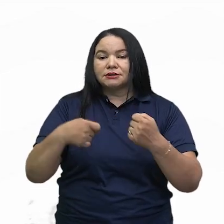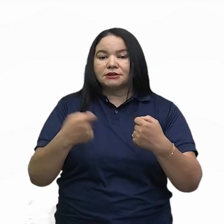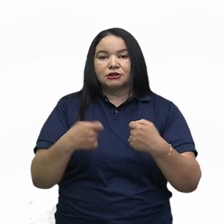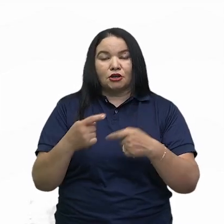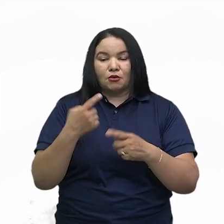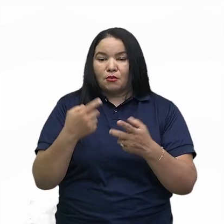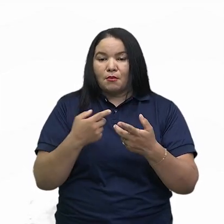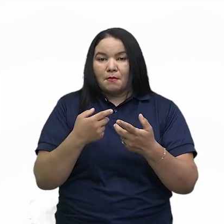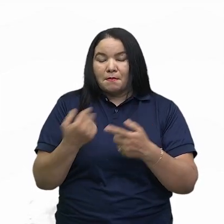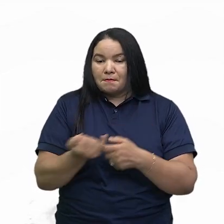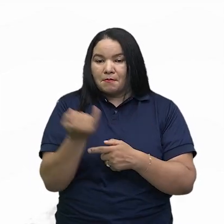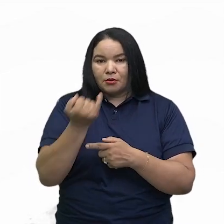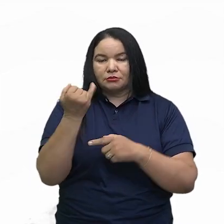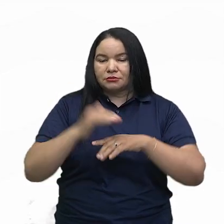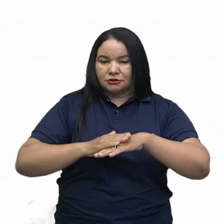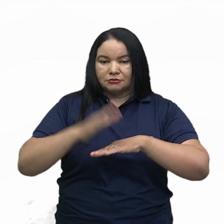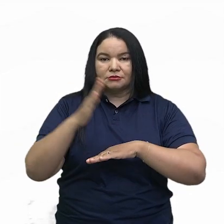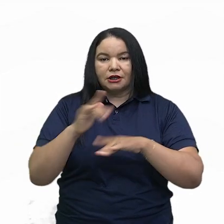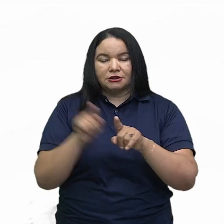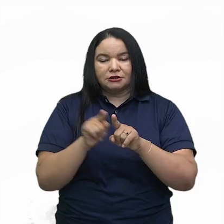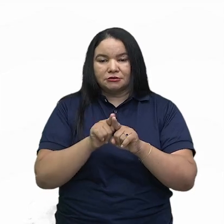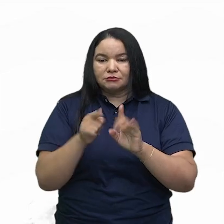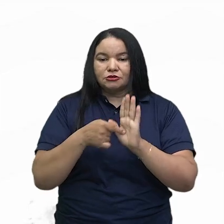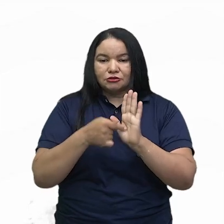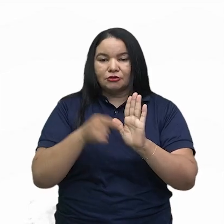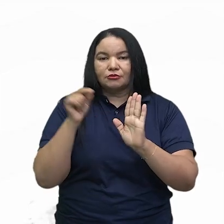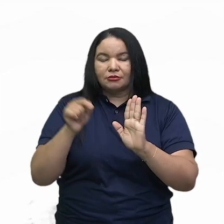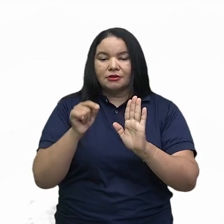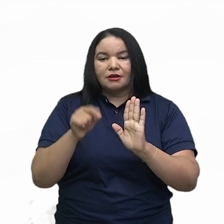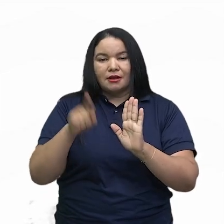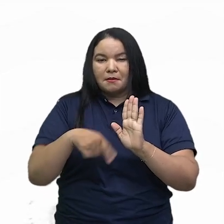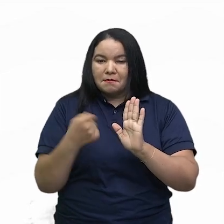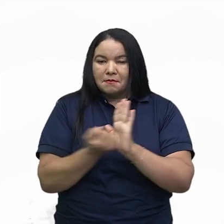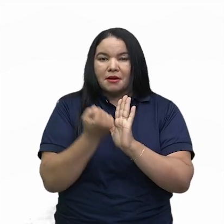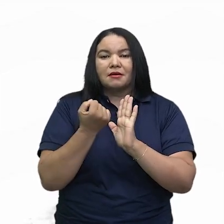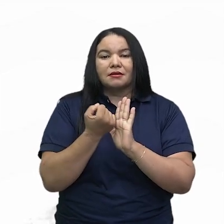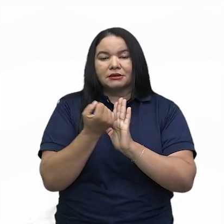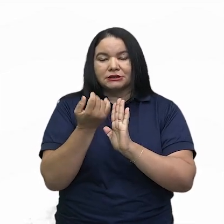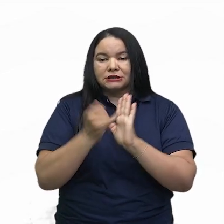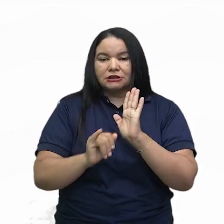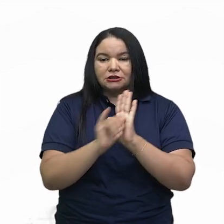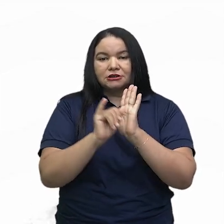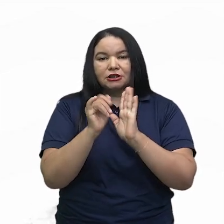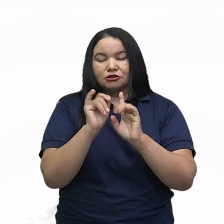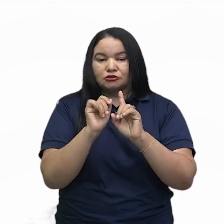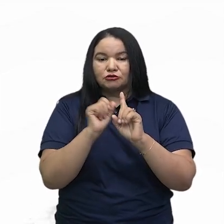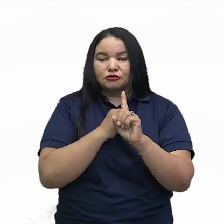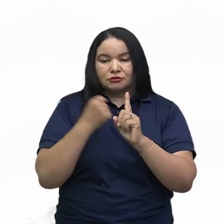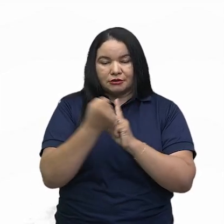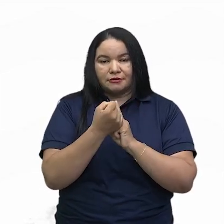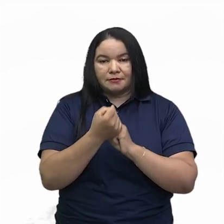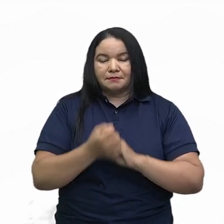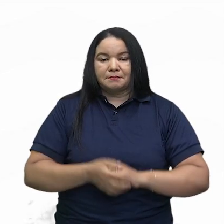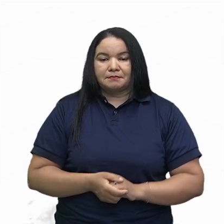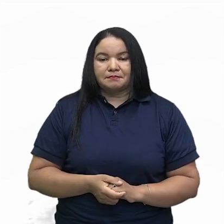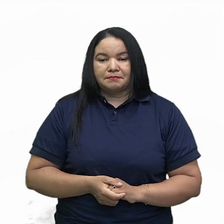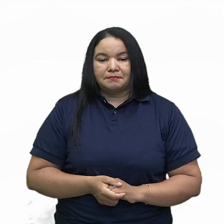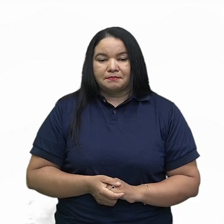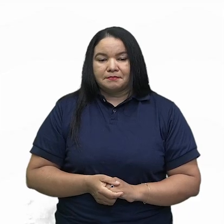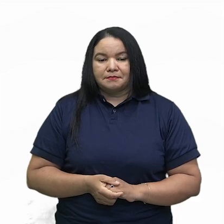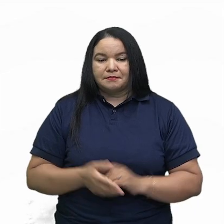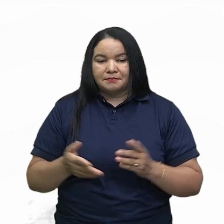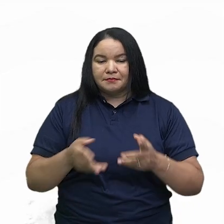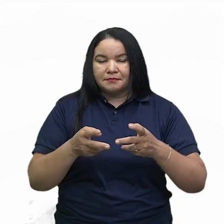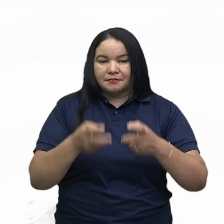algo relevante e considerado ali realmente algo que marca a identidade da sociedade.